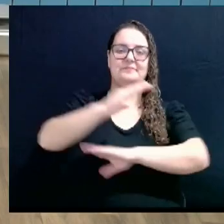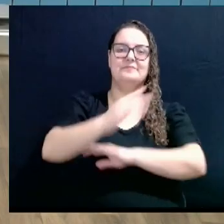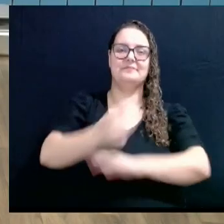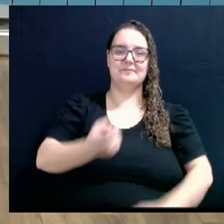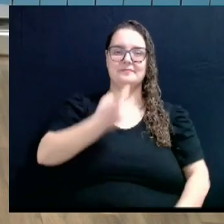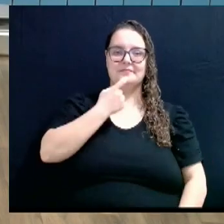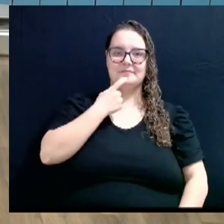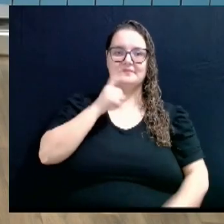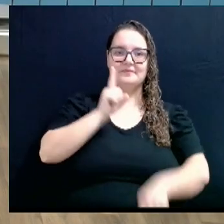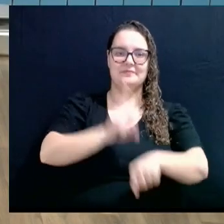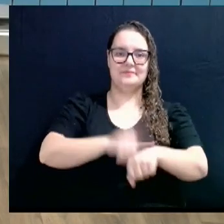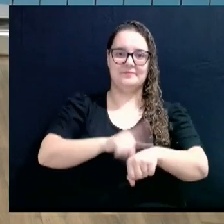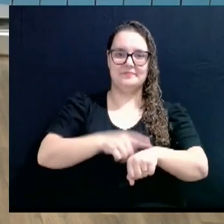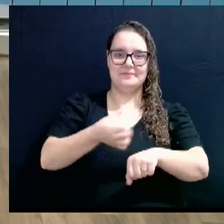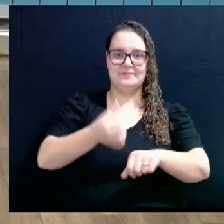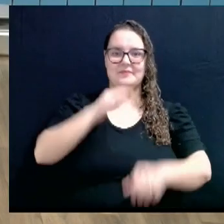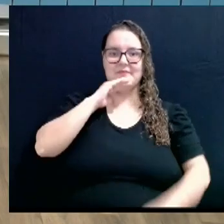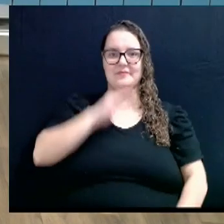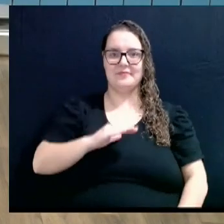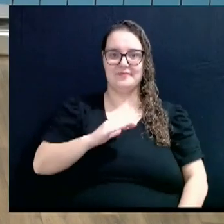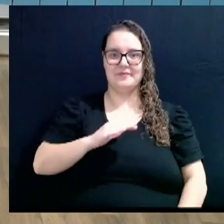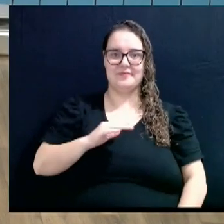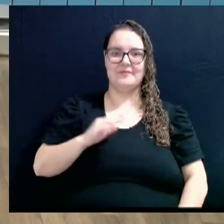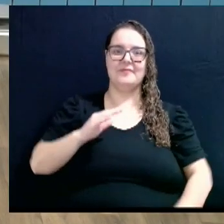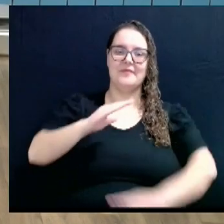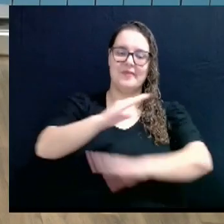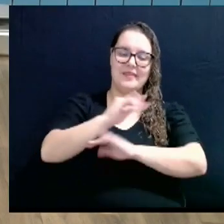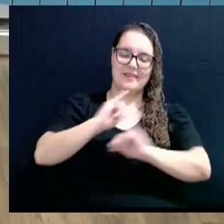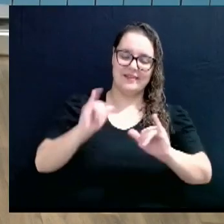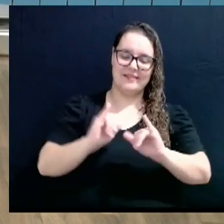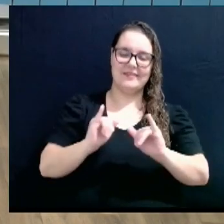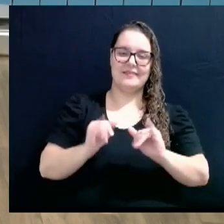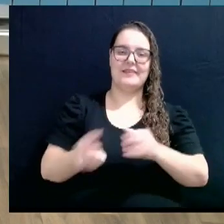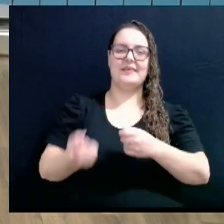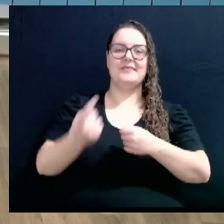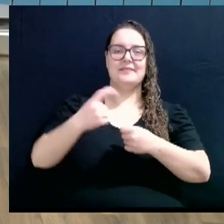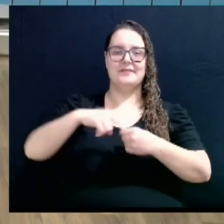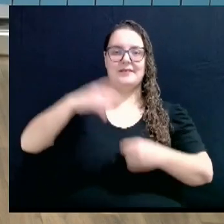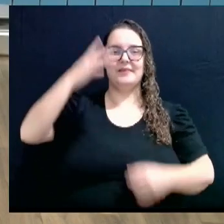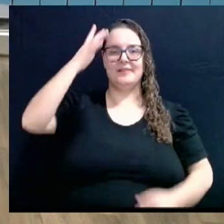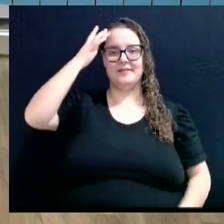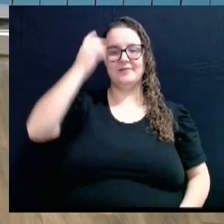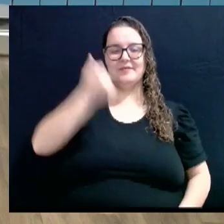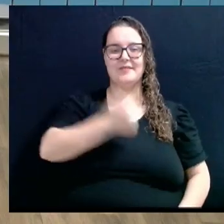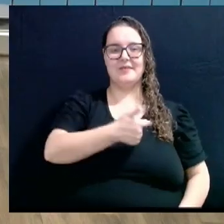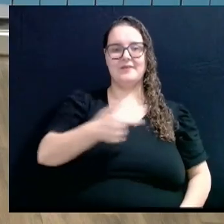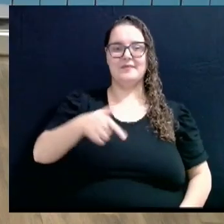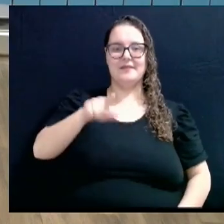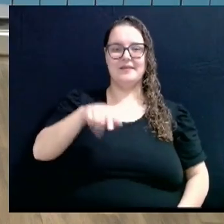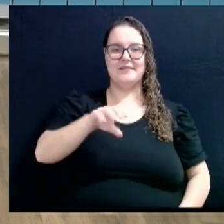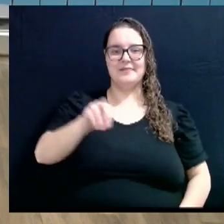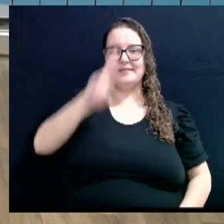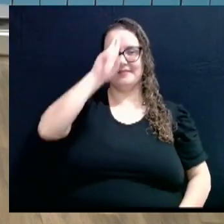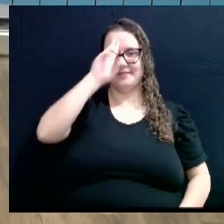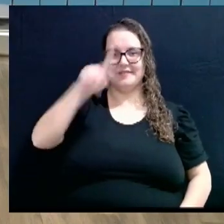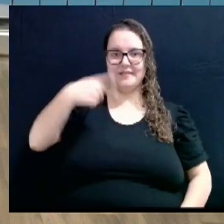das 6 horas da tarde. E o Jornal Câmara Notícia retorna amanhã ao meio-dia. Até lá, tchau, tchau.